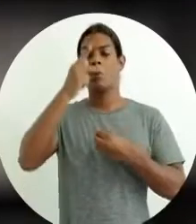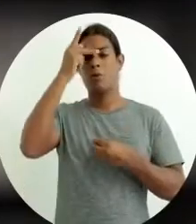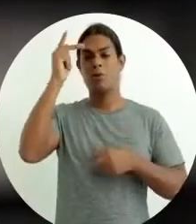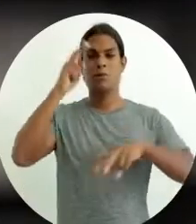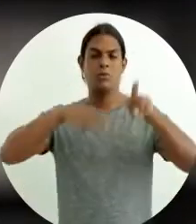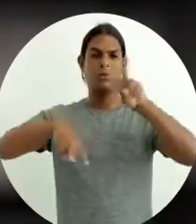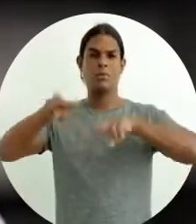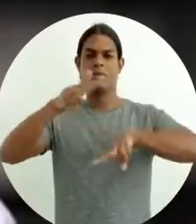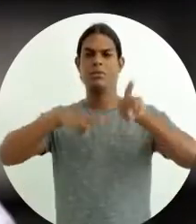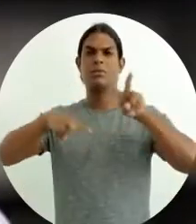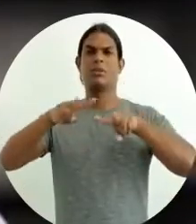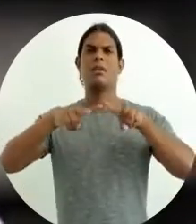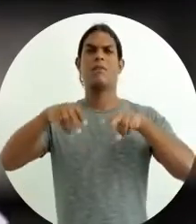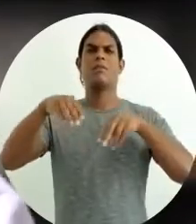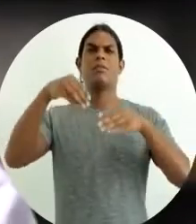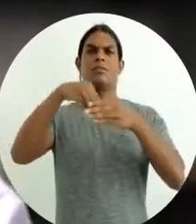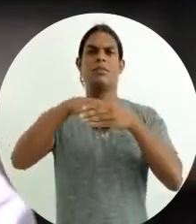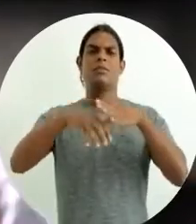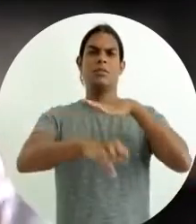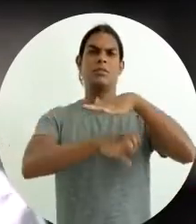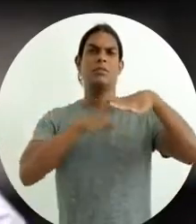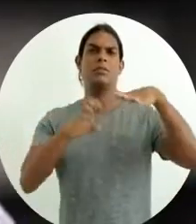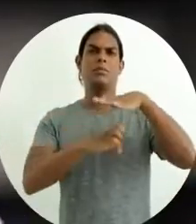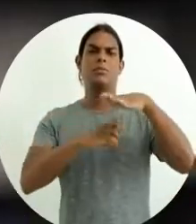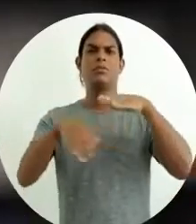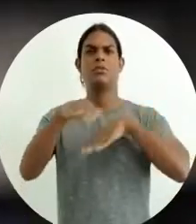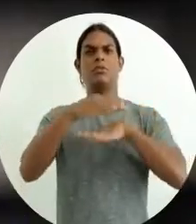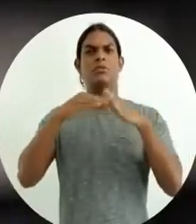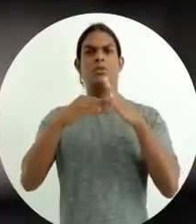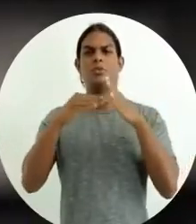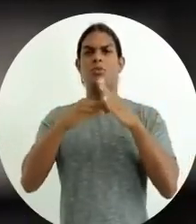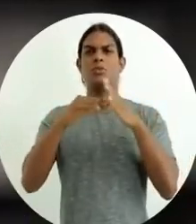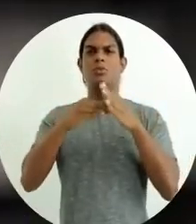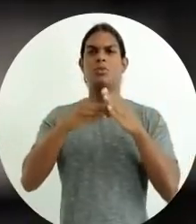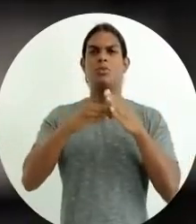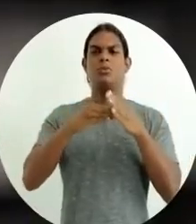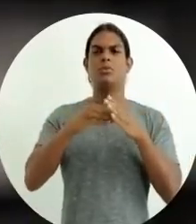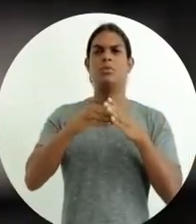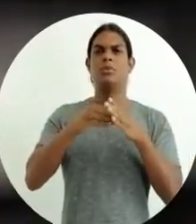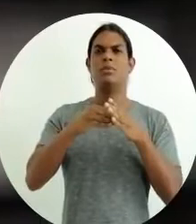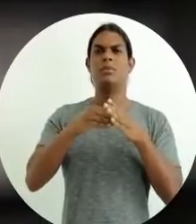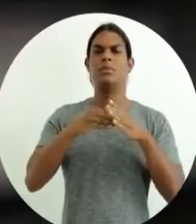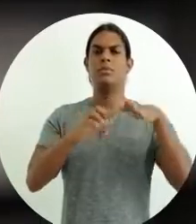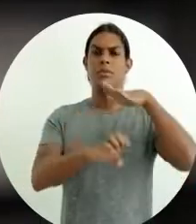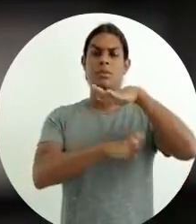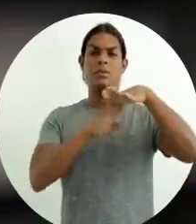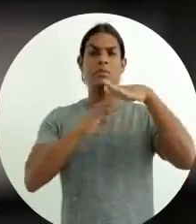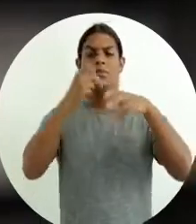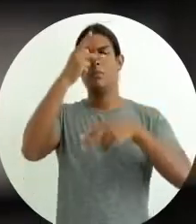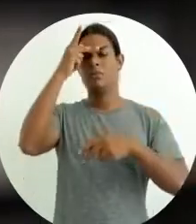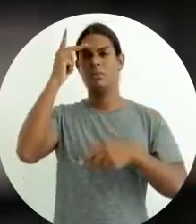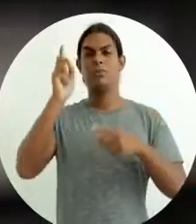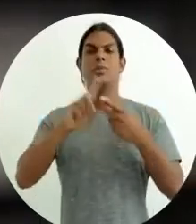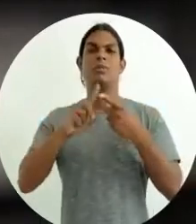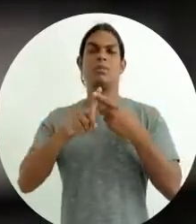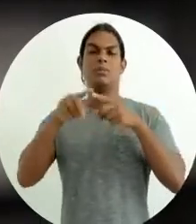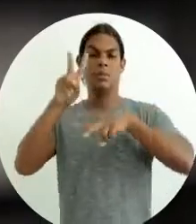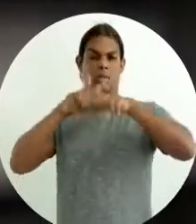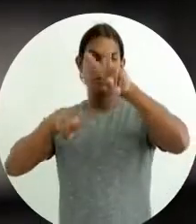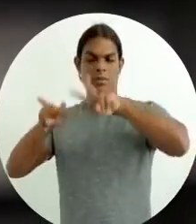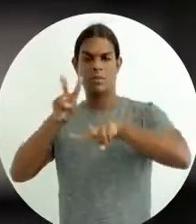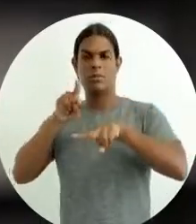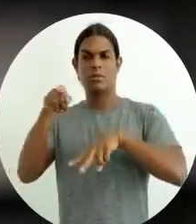ambiente organizacional, todos passam também a observá-lo. E um pequeno deslize pode ser um ponto